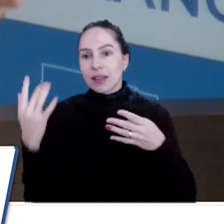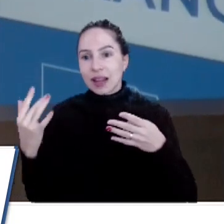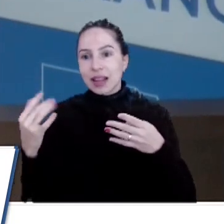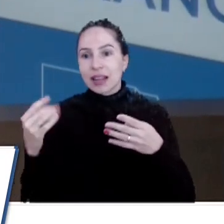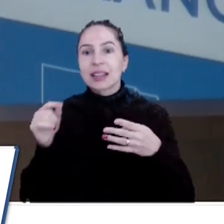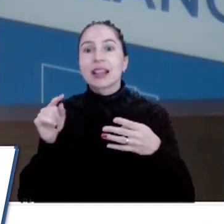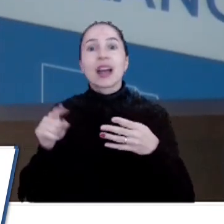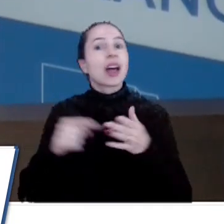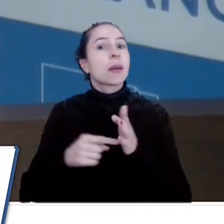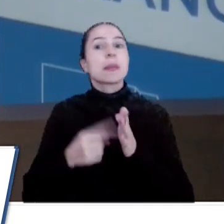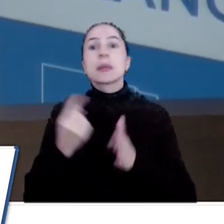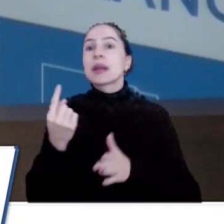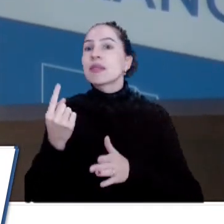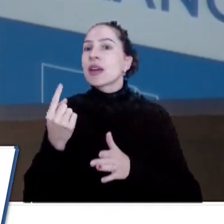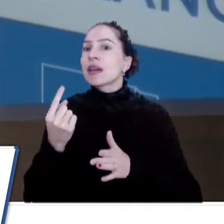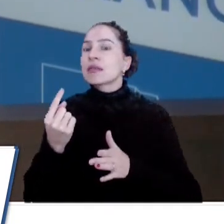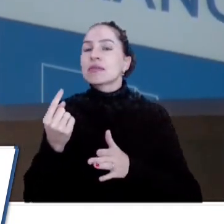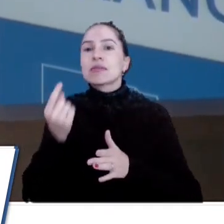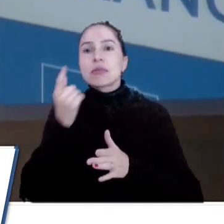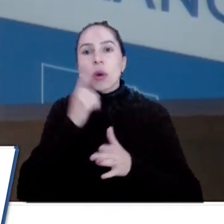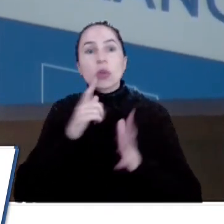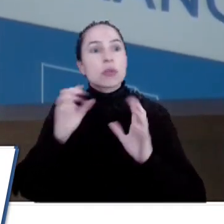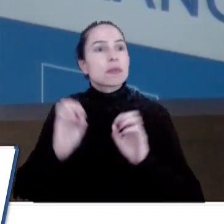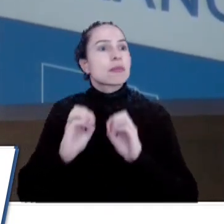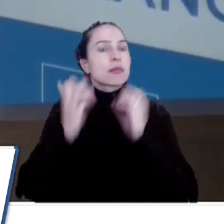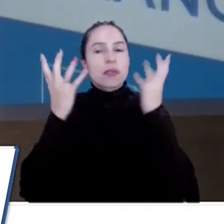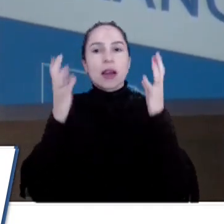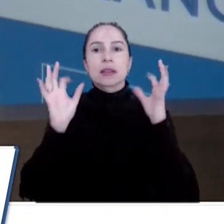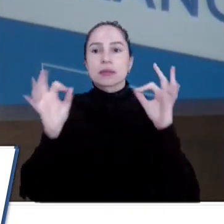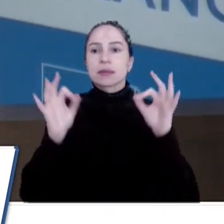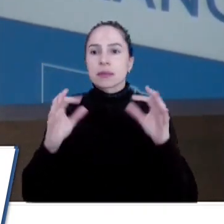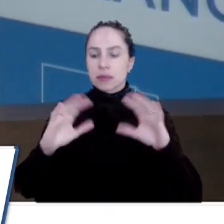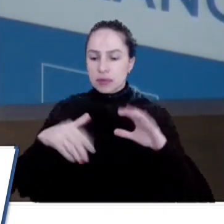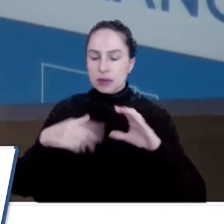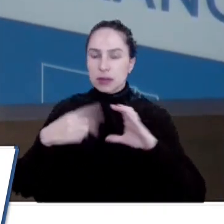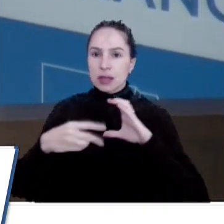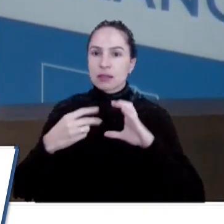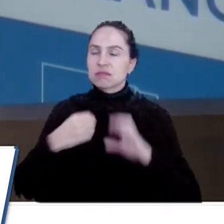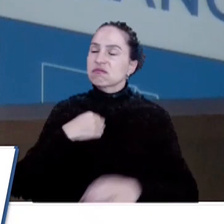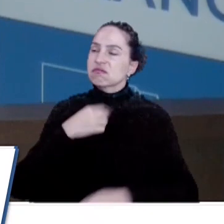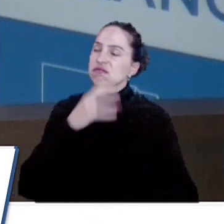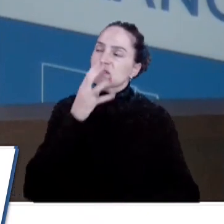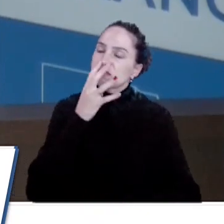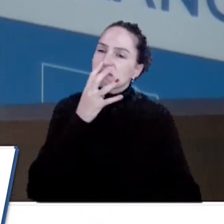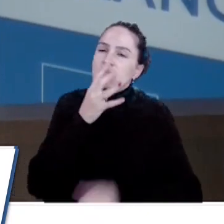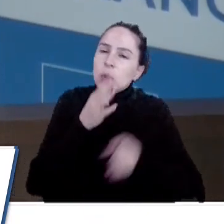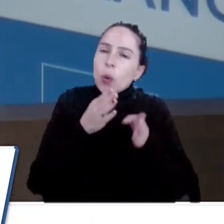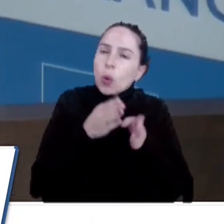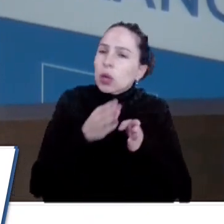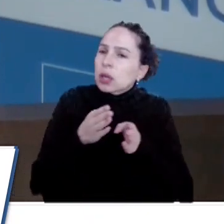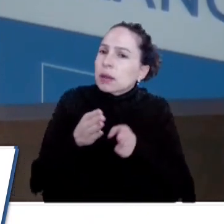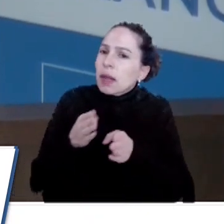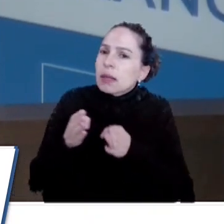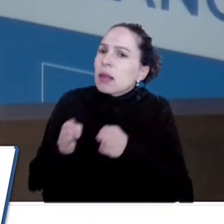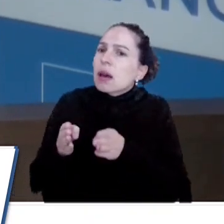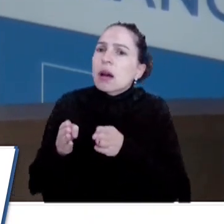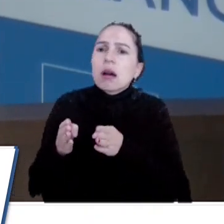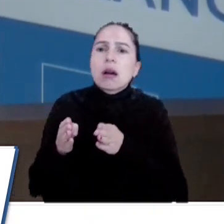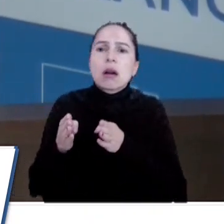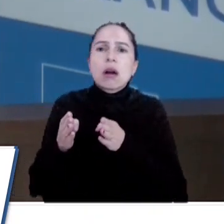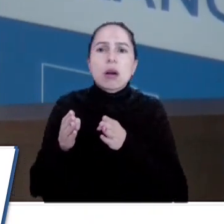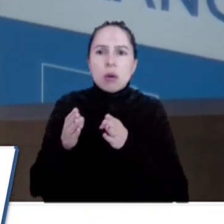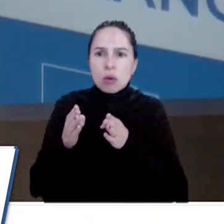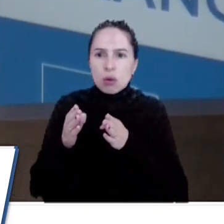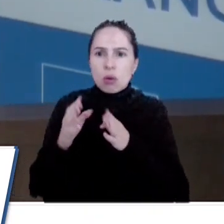pela primeira vez faz uma festa como essa na Casa do Povo. Fiquei impressionado com a organização da